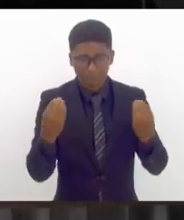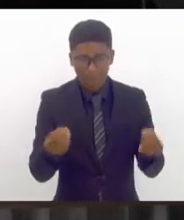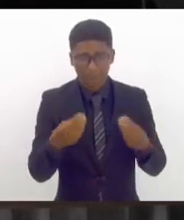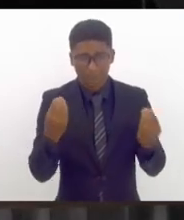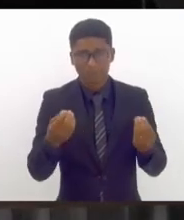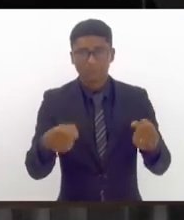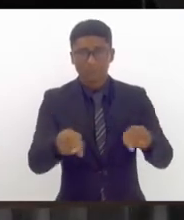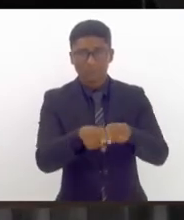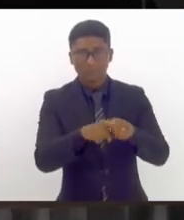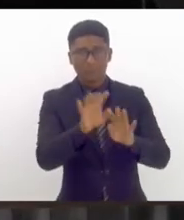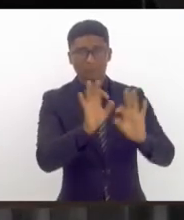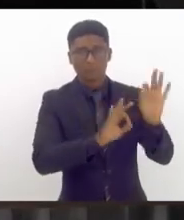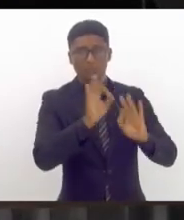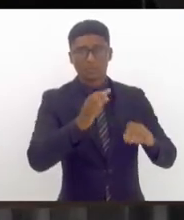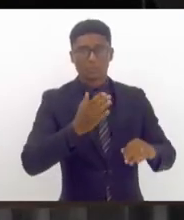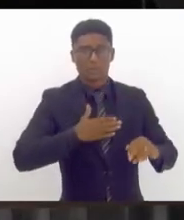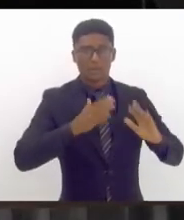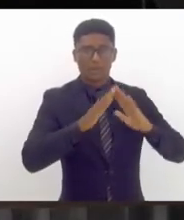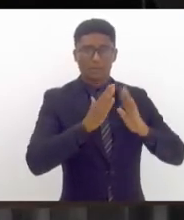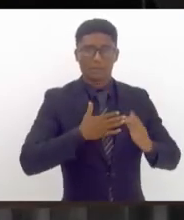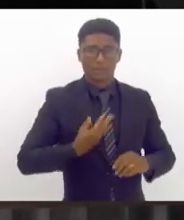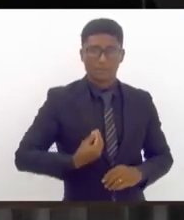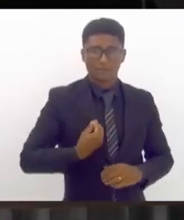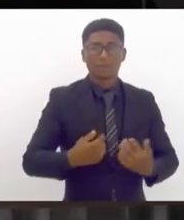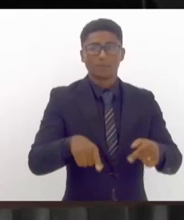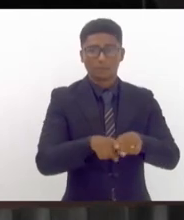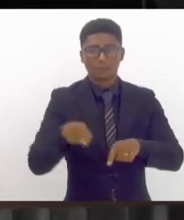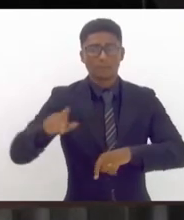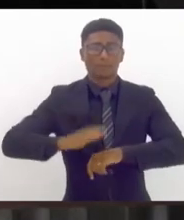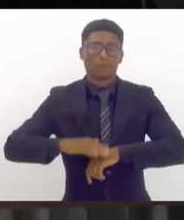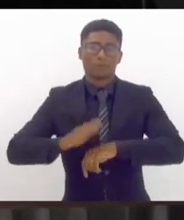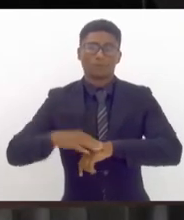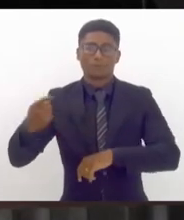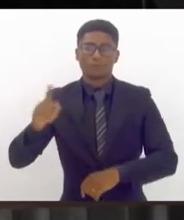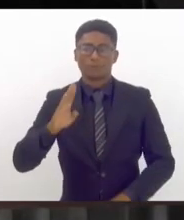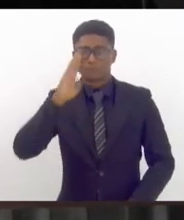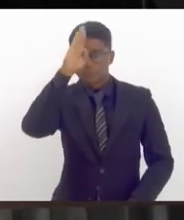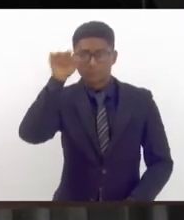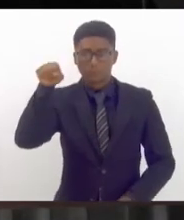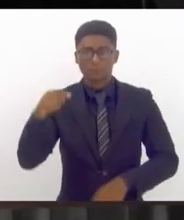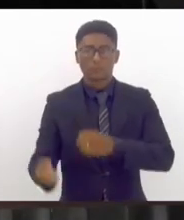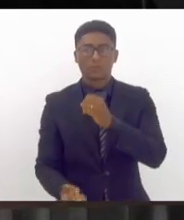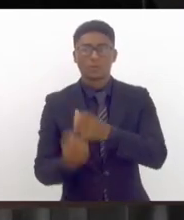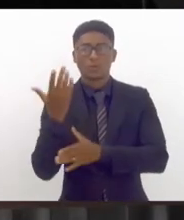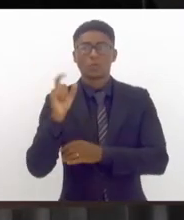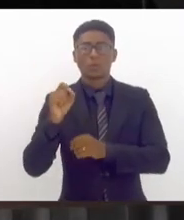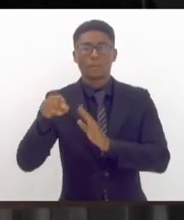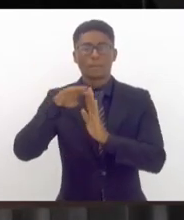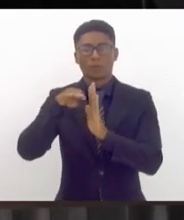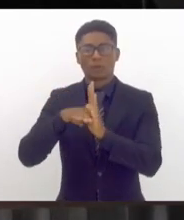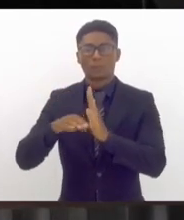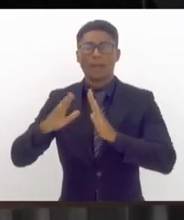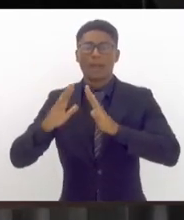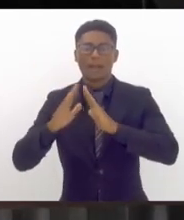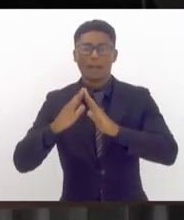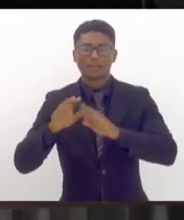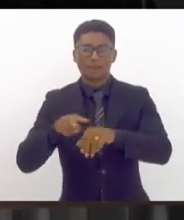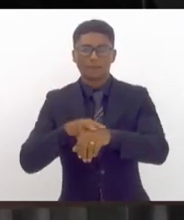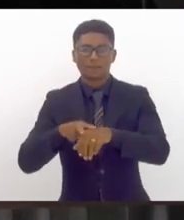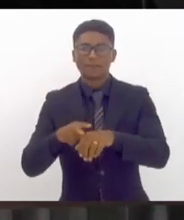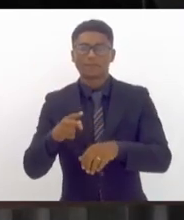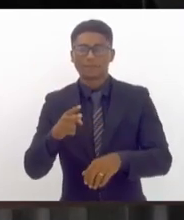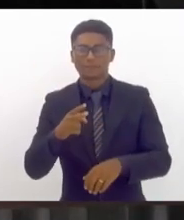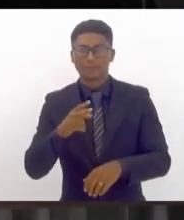com Minha Casa Minha Vida, mais uma para a conta do Bolsonaro, terem criado o tal do Casa Verde e Amarela e não ter sido entregue